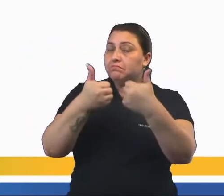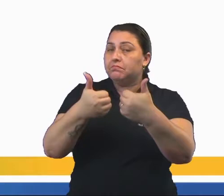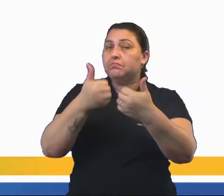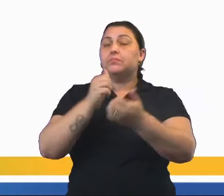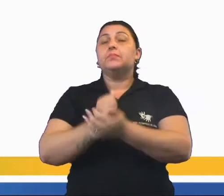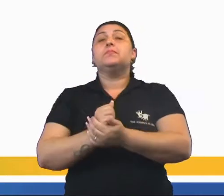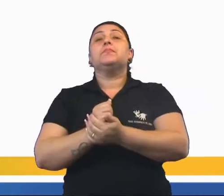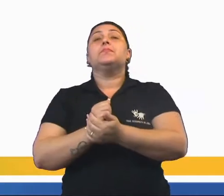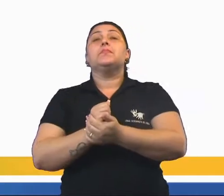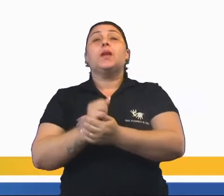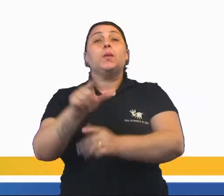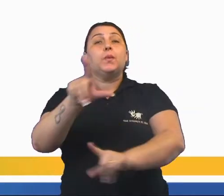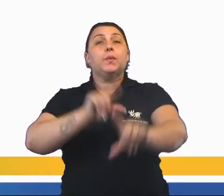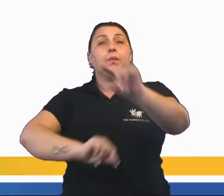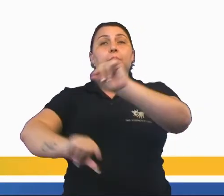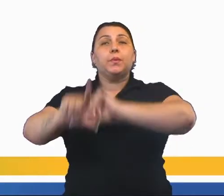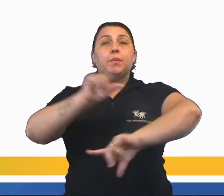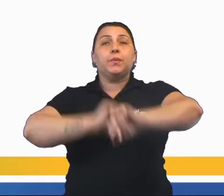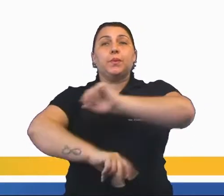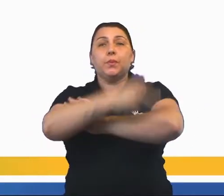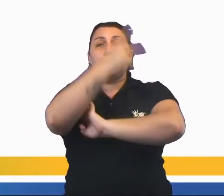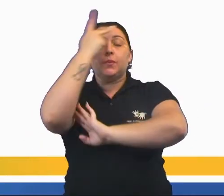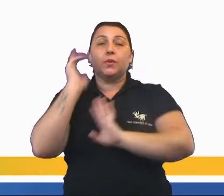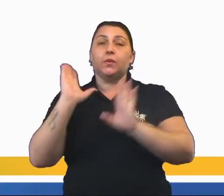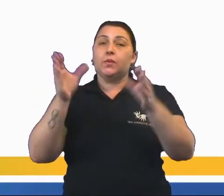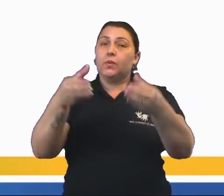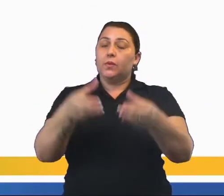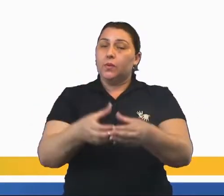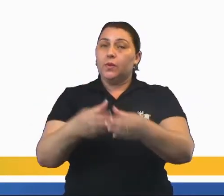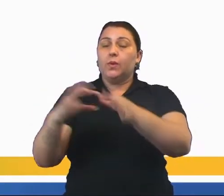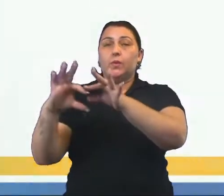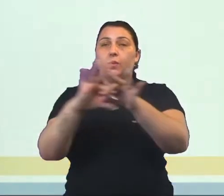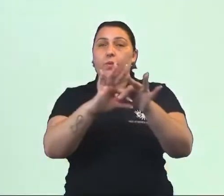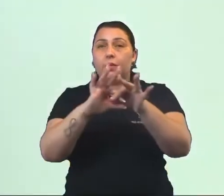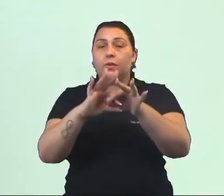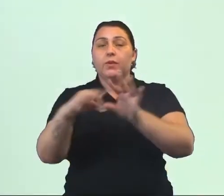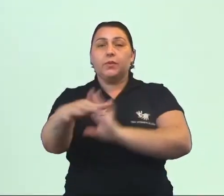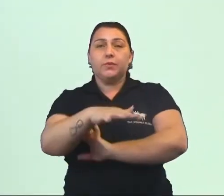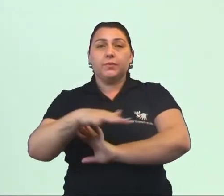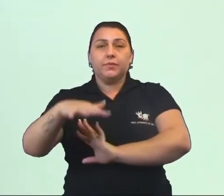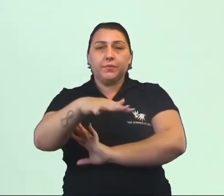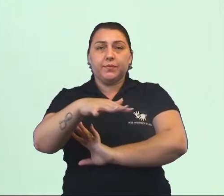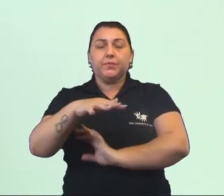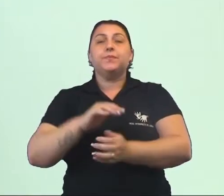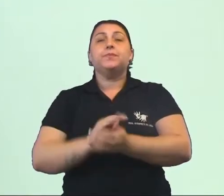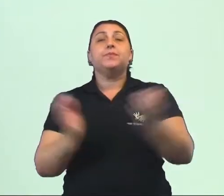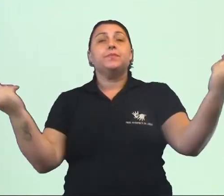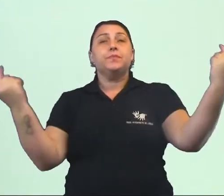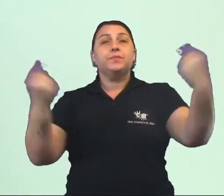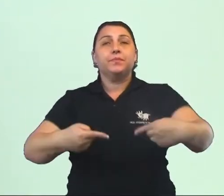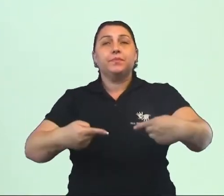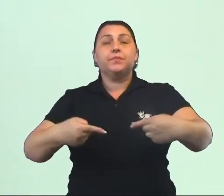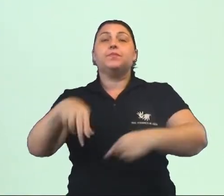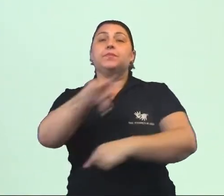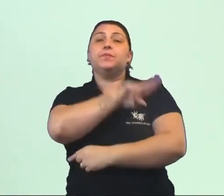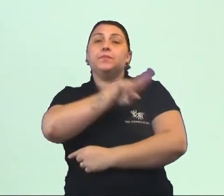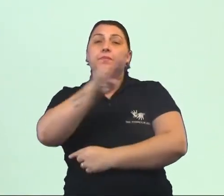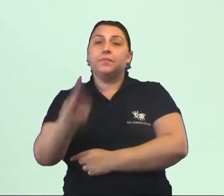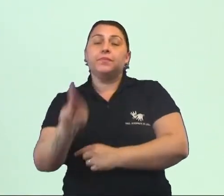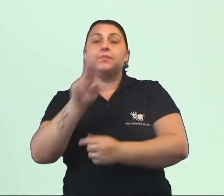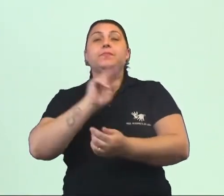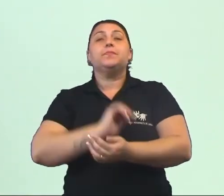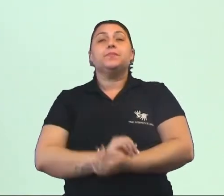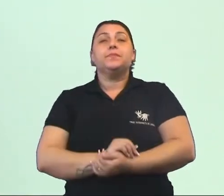positivamente nas escolhas pessoais e coletivas no contexto social. Isso é um desafio para as religiões. As